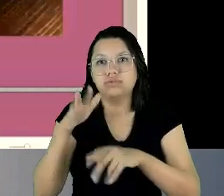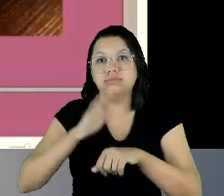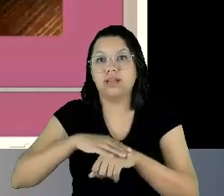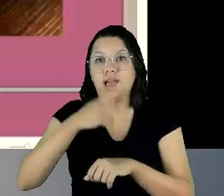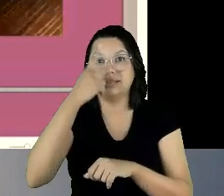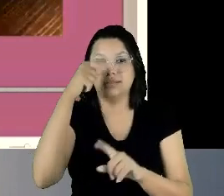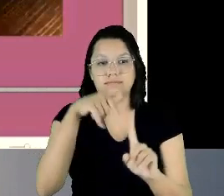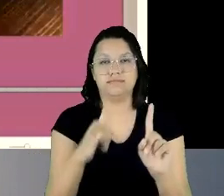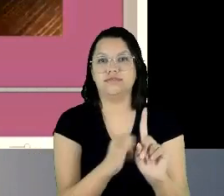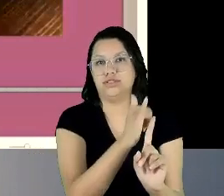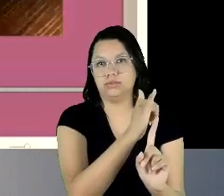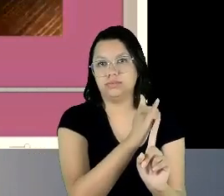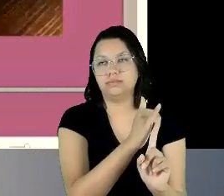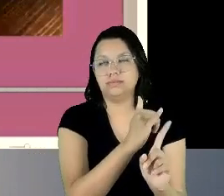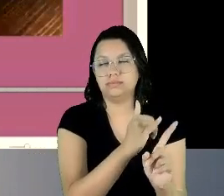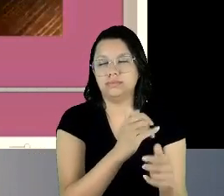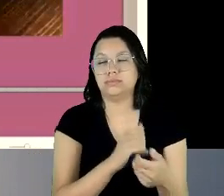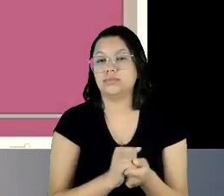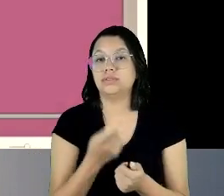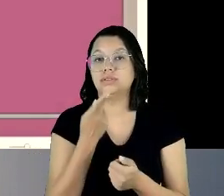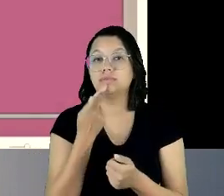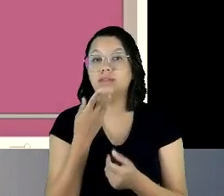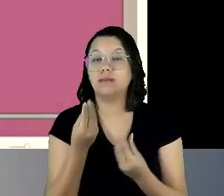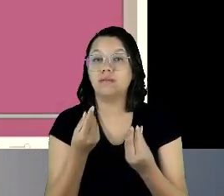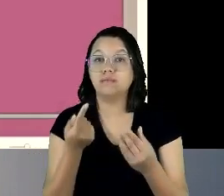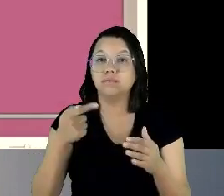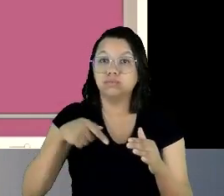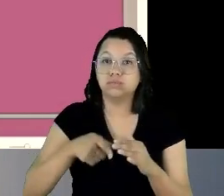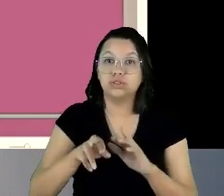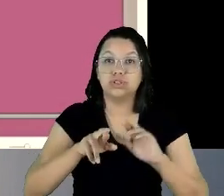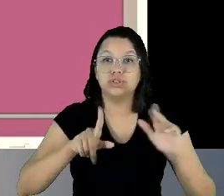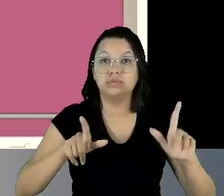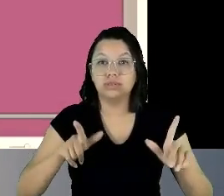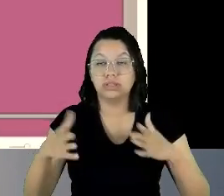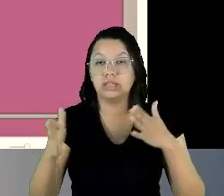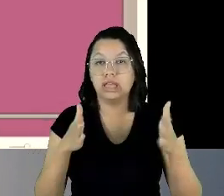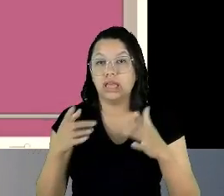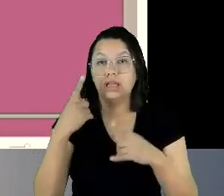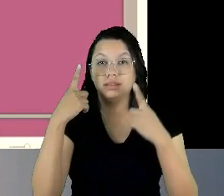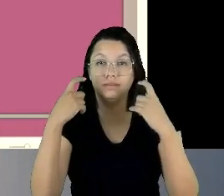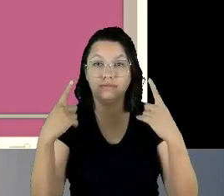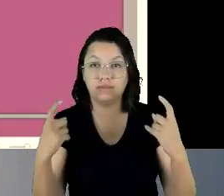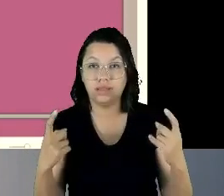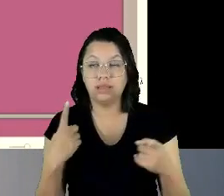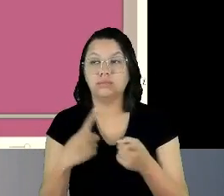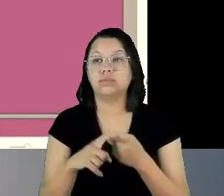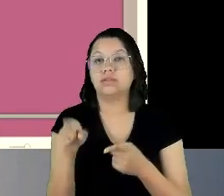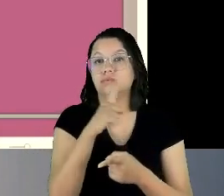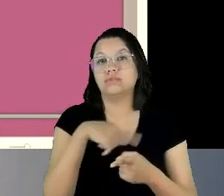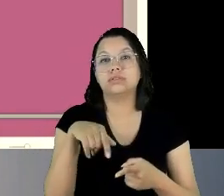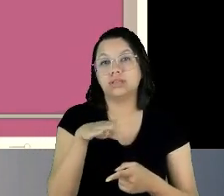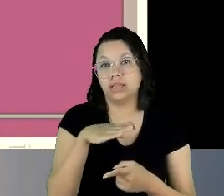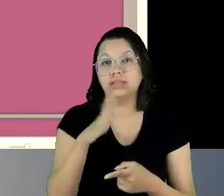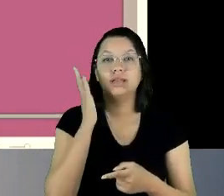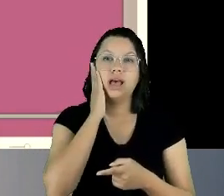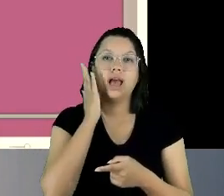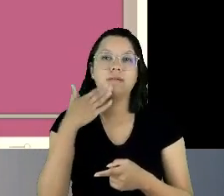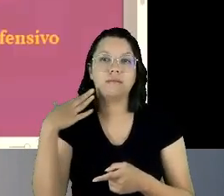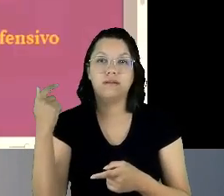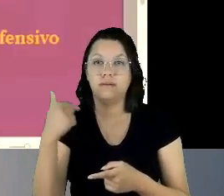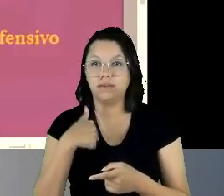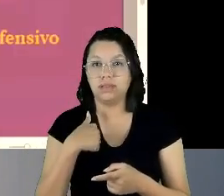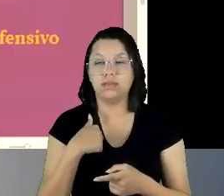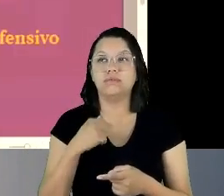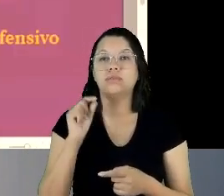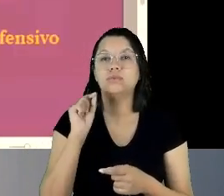a vítima. Eu não vou entrar também muito na diferença entre as violências, porque vocês sabem melhor do que